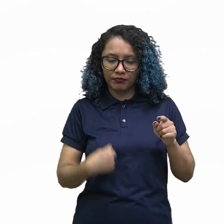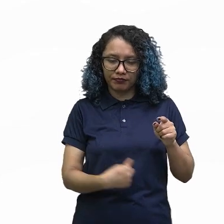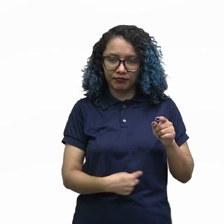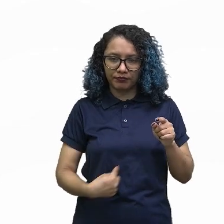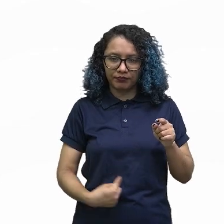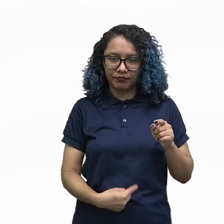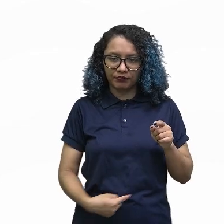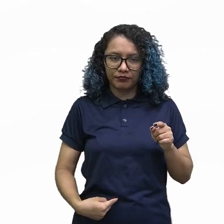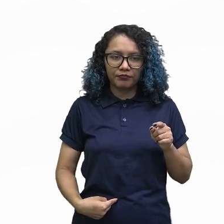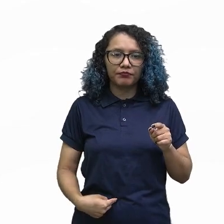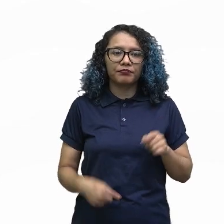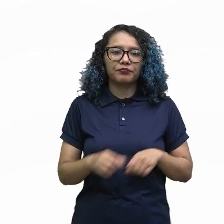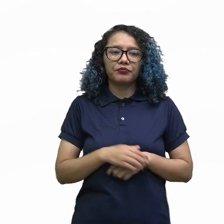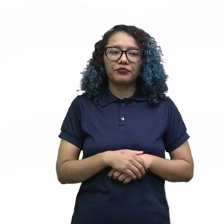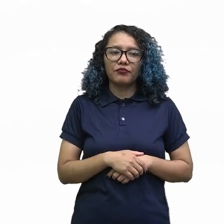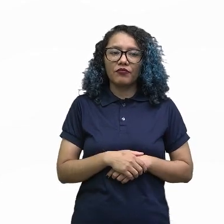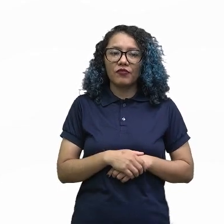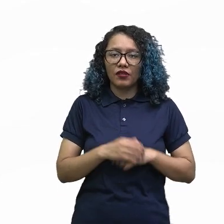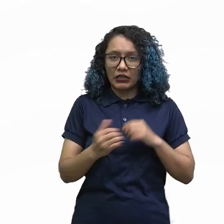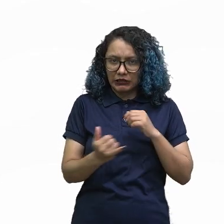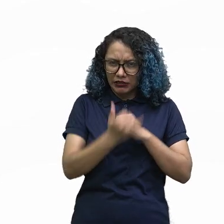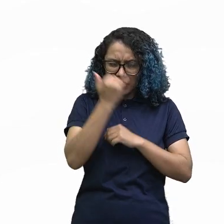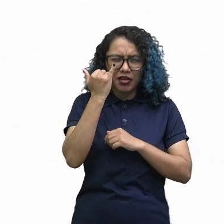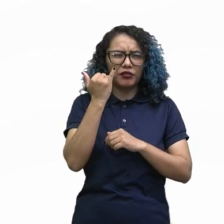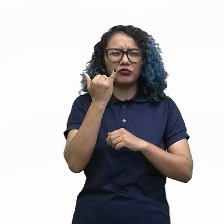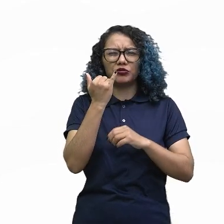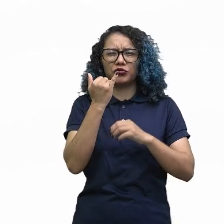digestório, acidentes nucleares,